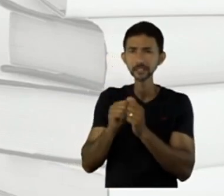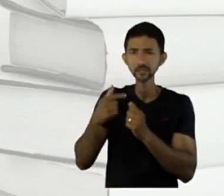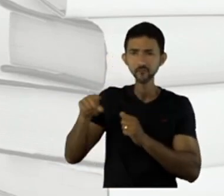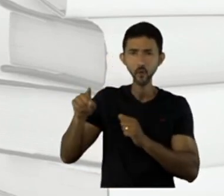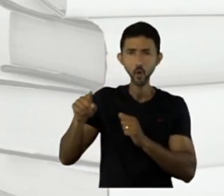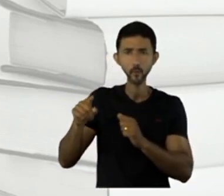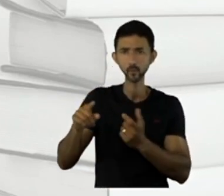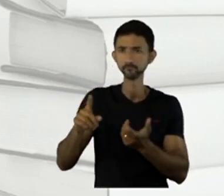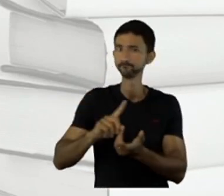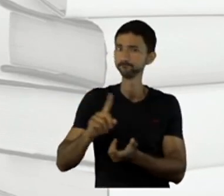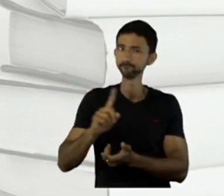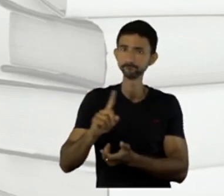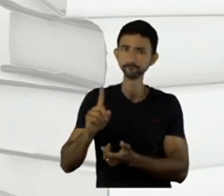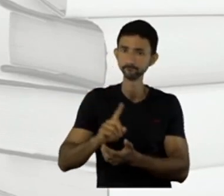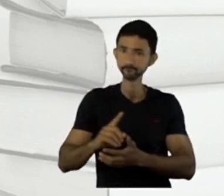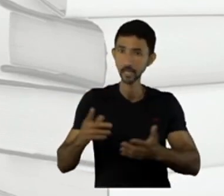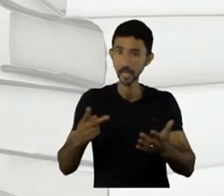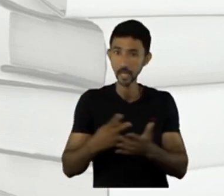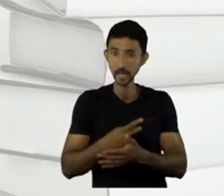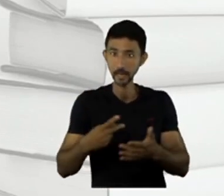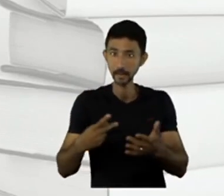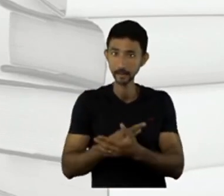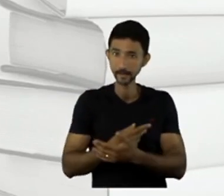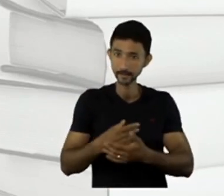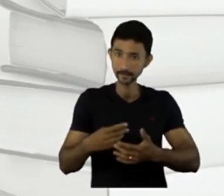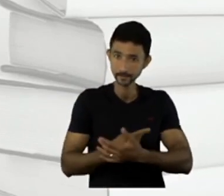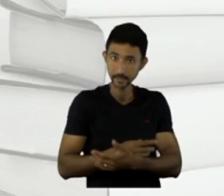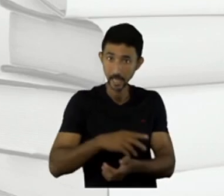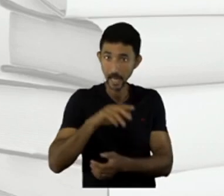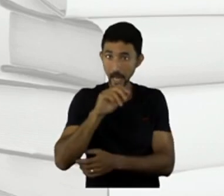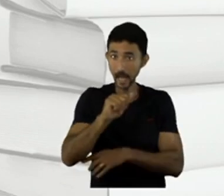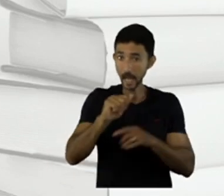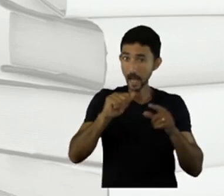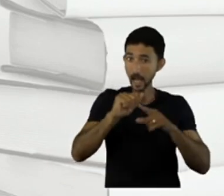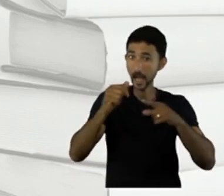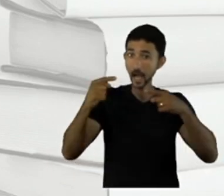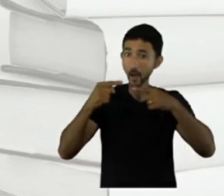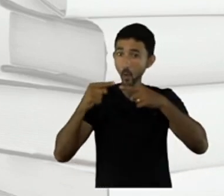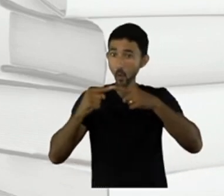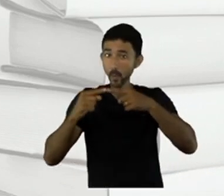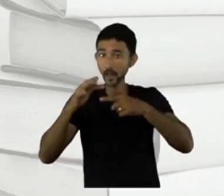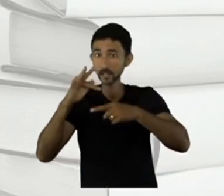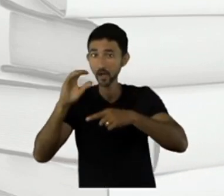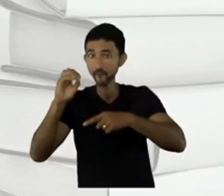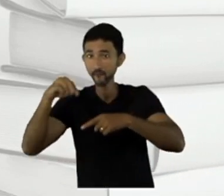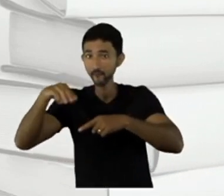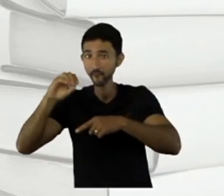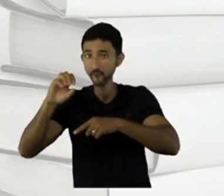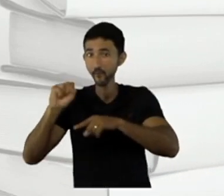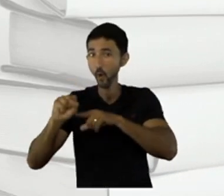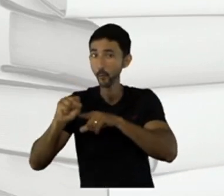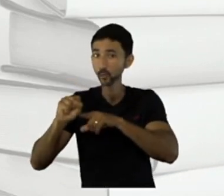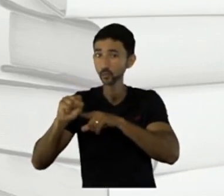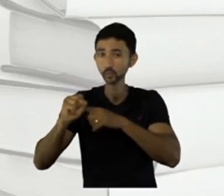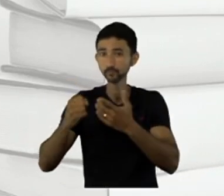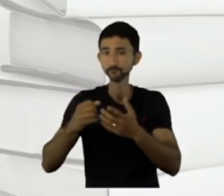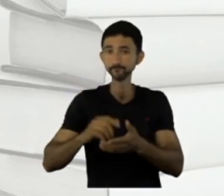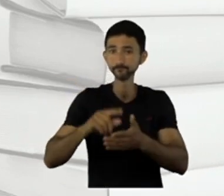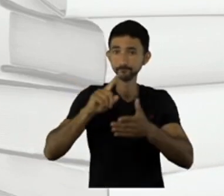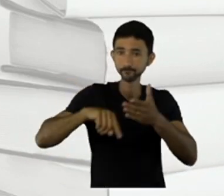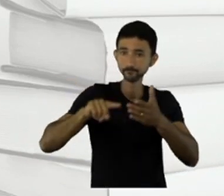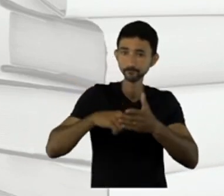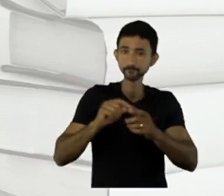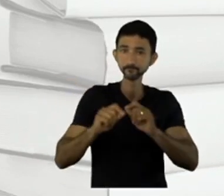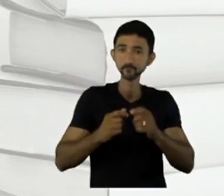Mosqueiro? Não, porque esse a não pode concordar com fomos. Então, quando a gente fala a gente, tem que